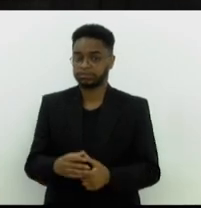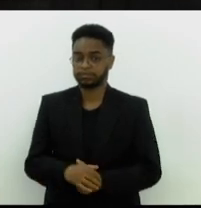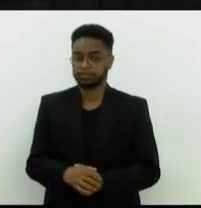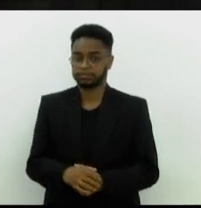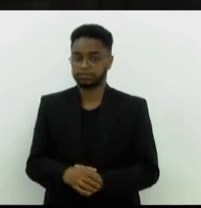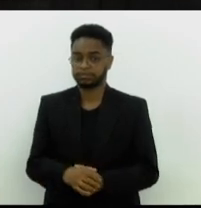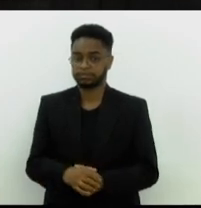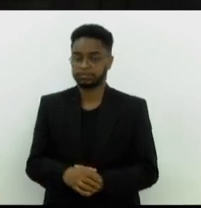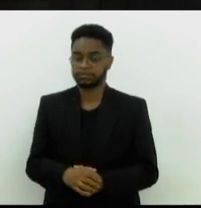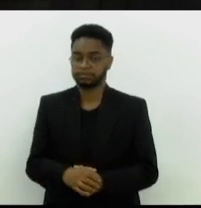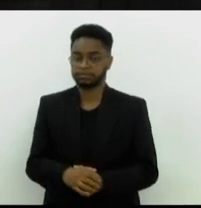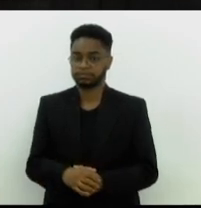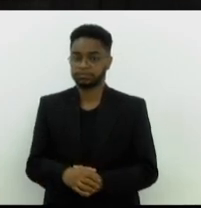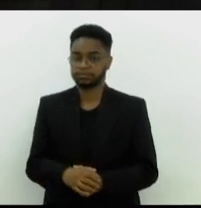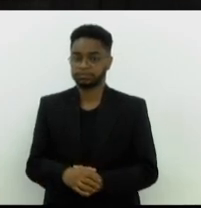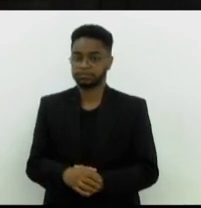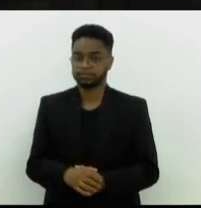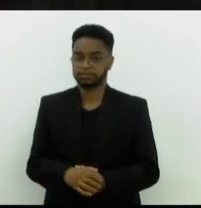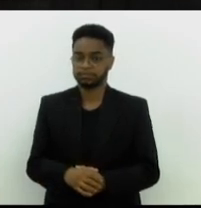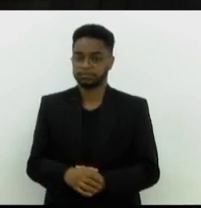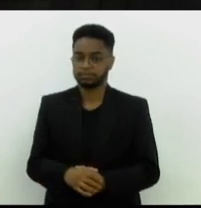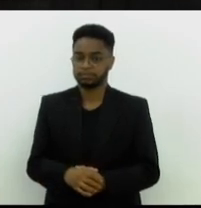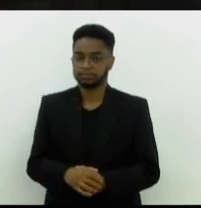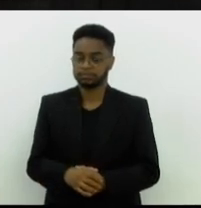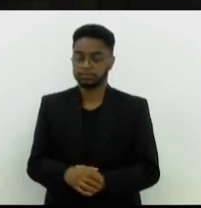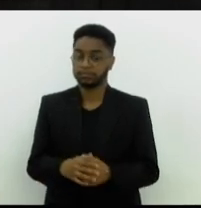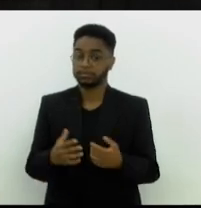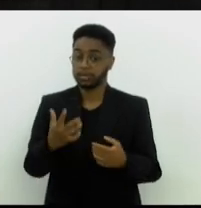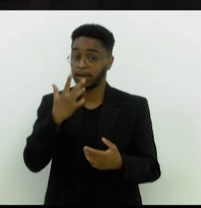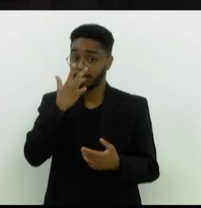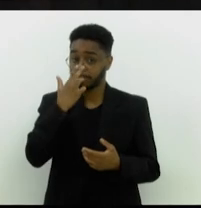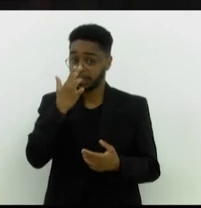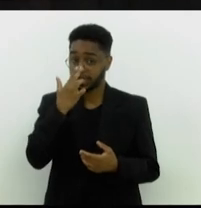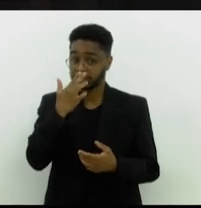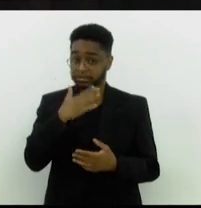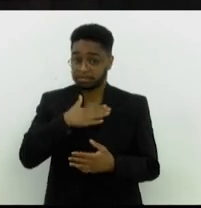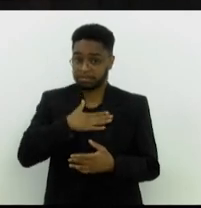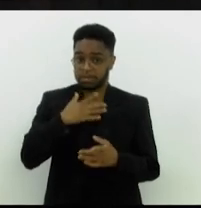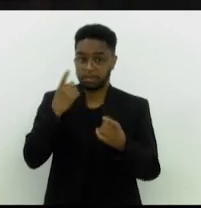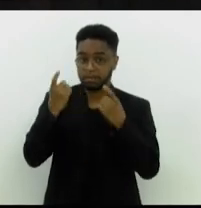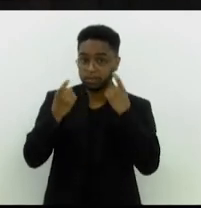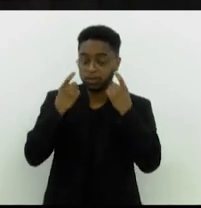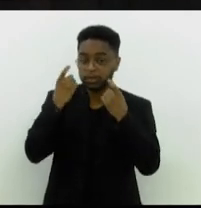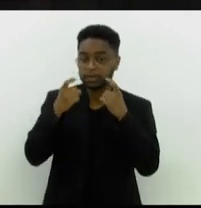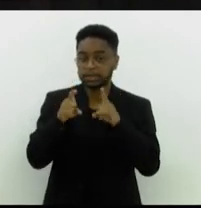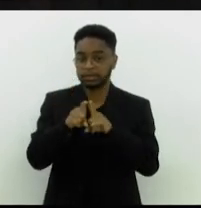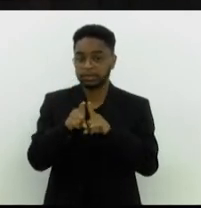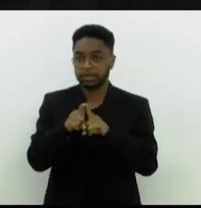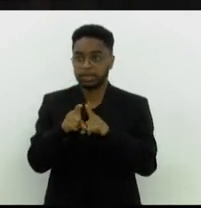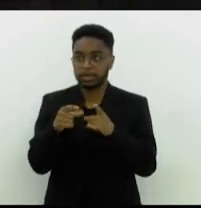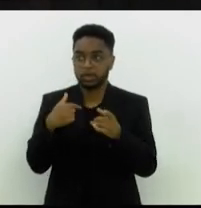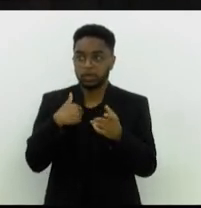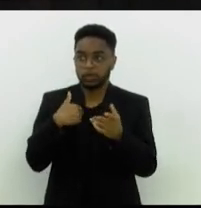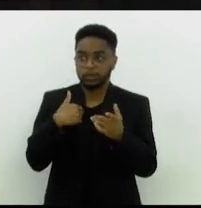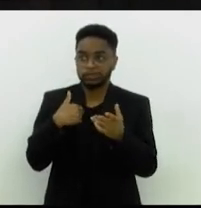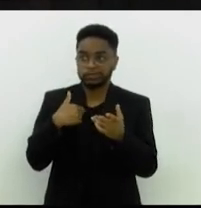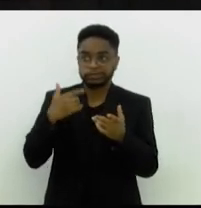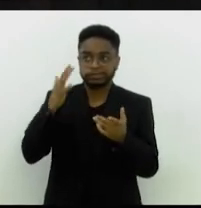E parece que a preocupação que eu tenho e que me tira até o